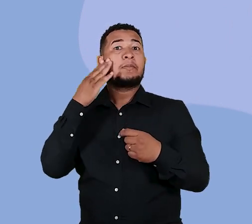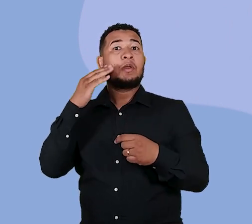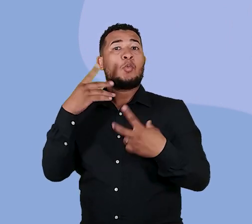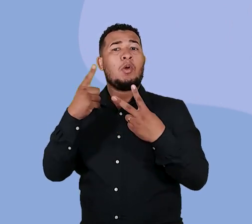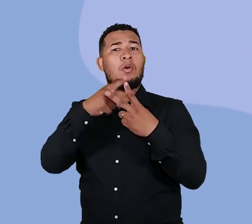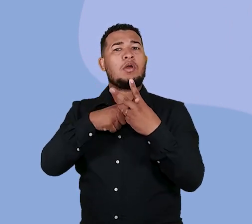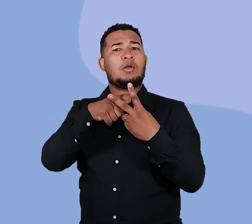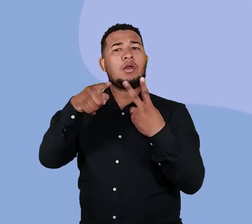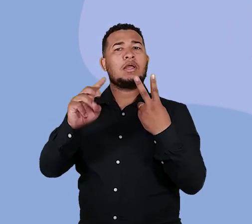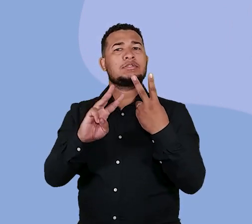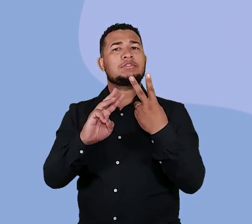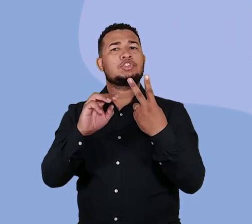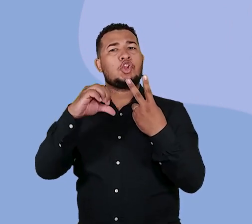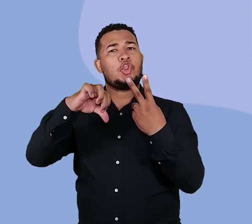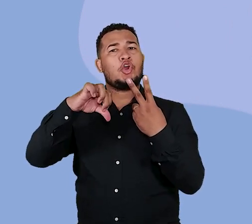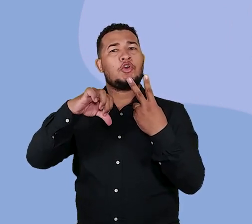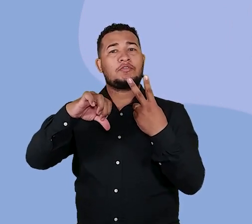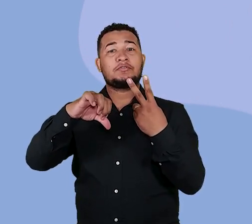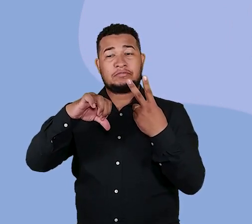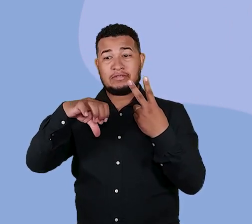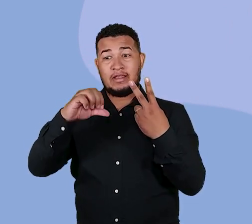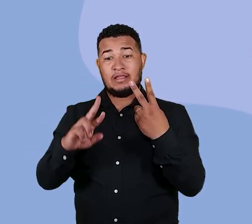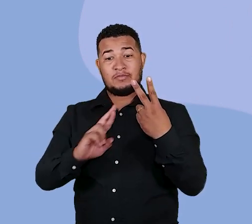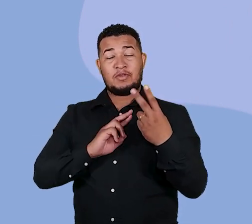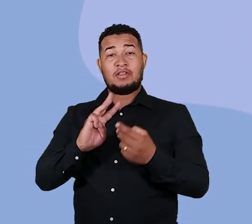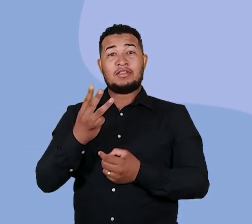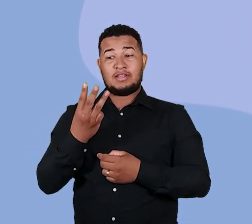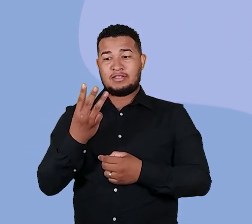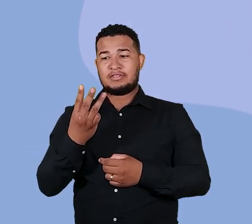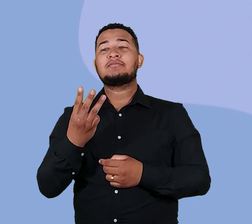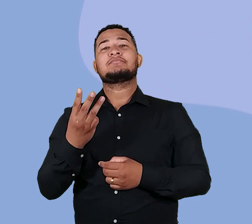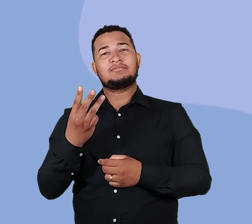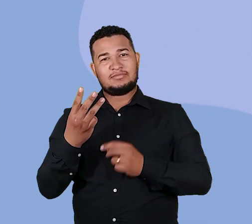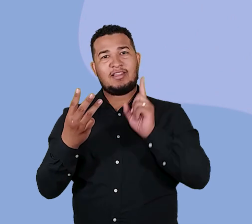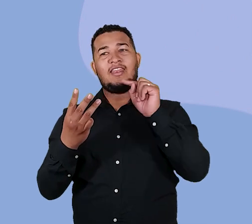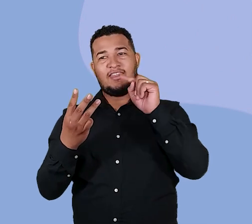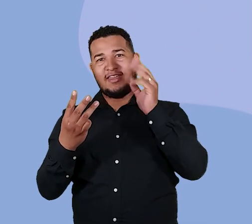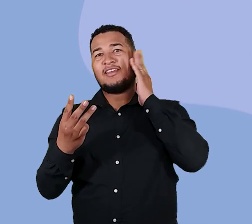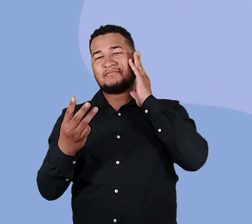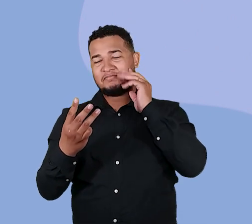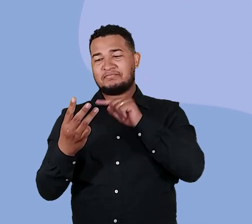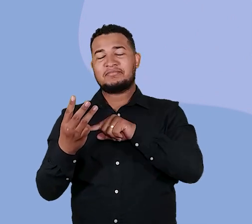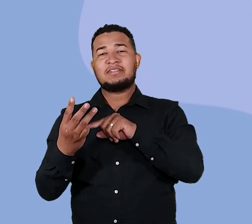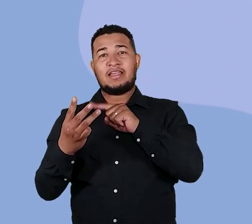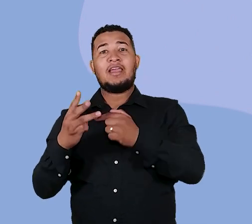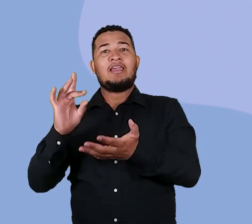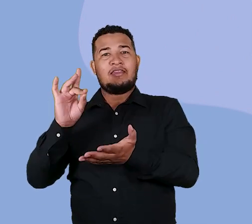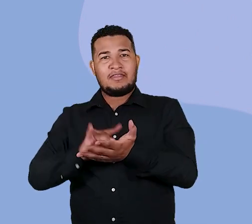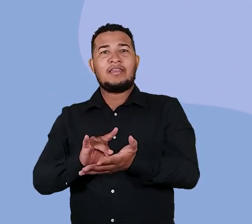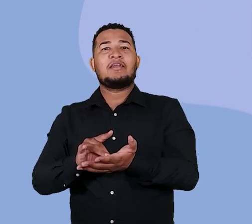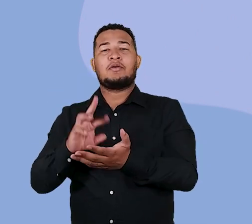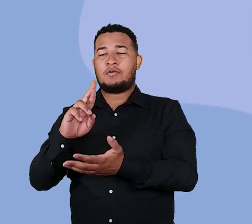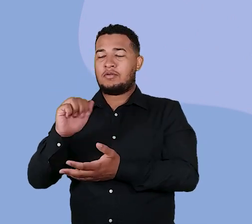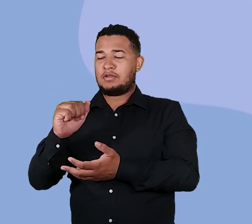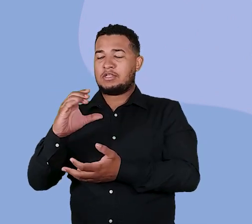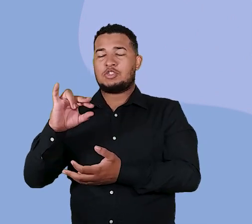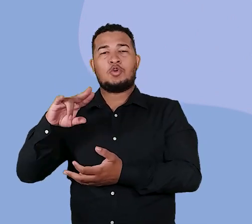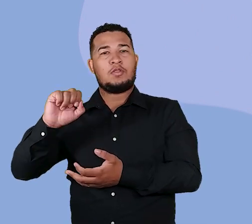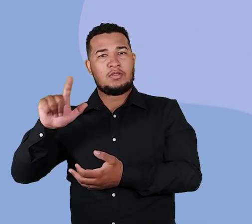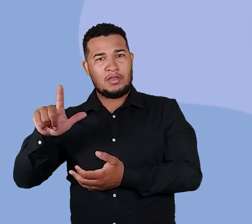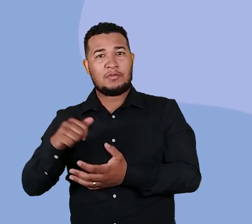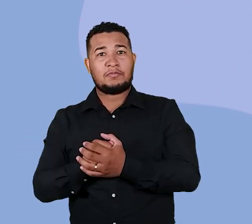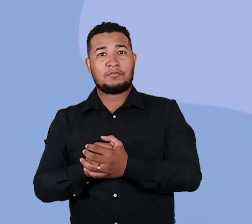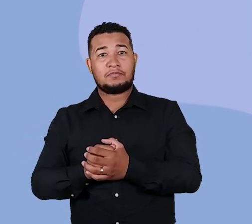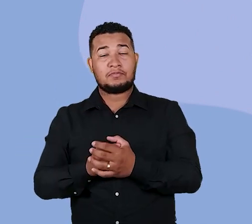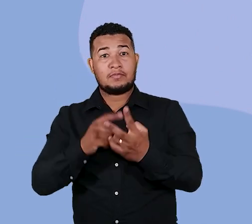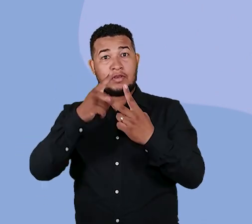raiz quadrada de 9, hein? 3. 3 é natural, inteiro, racional, mas não é irracional, hein? Mas é real também.